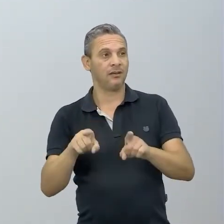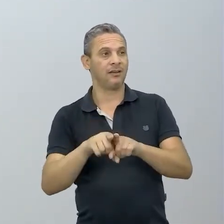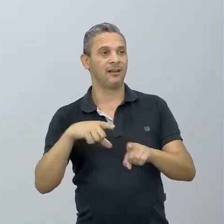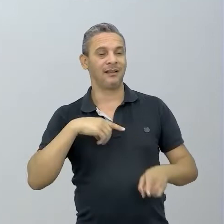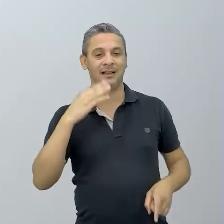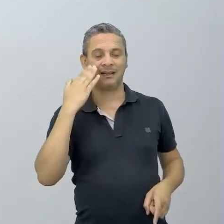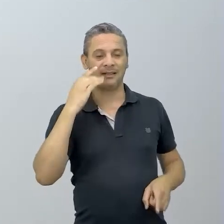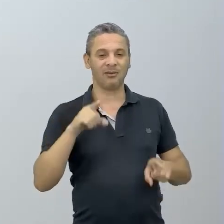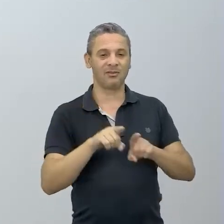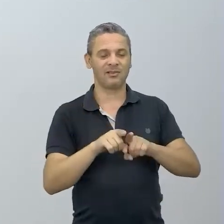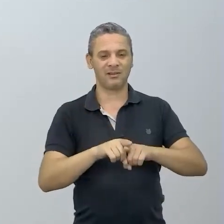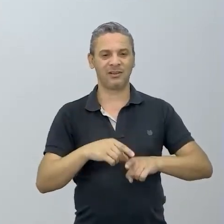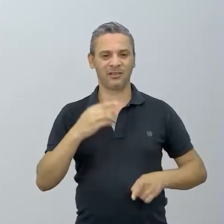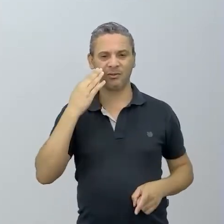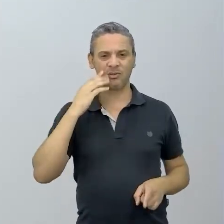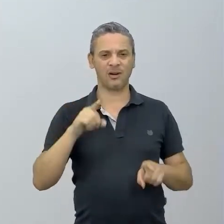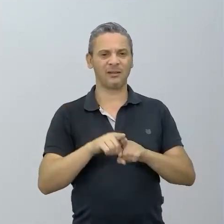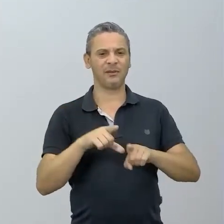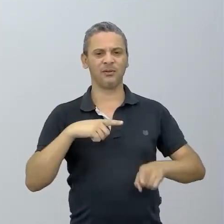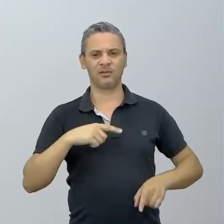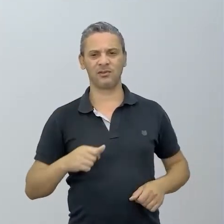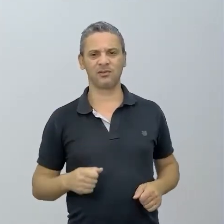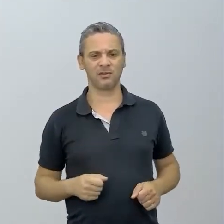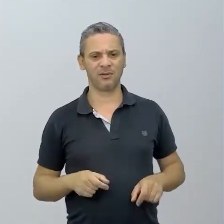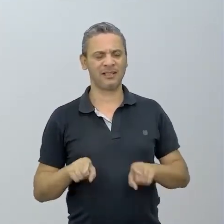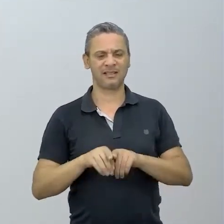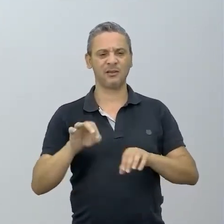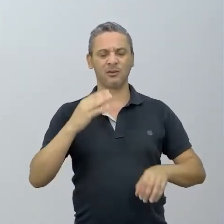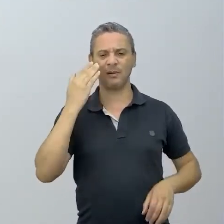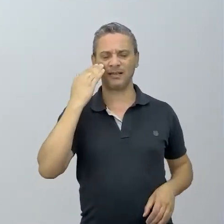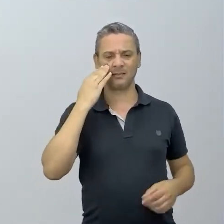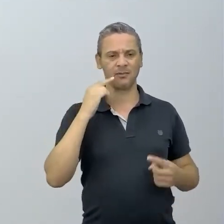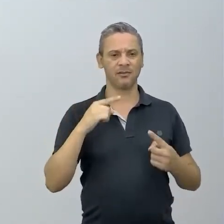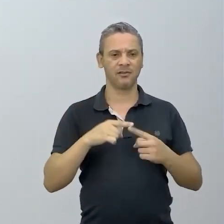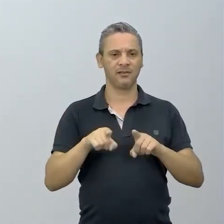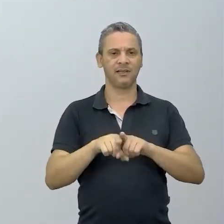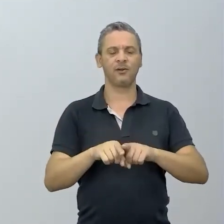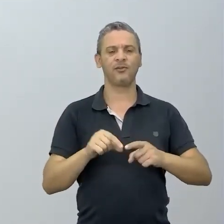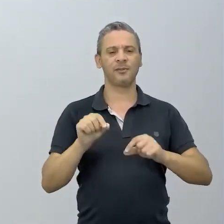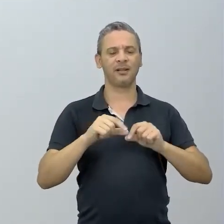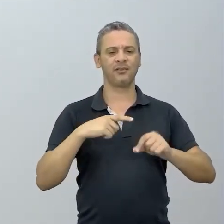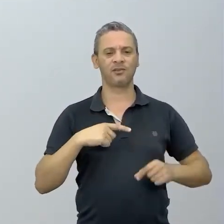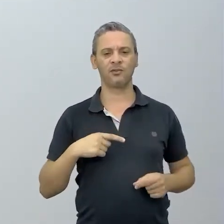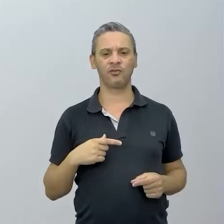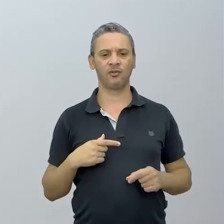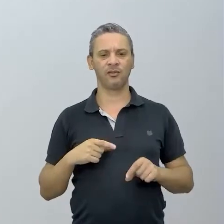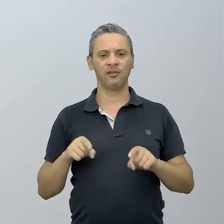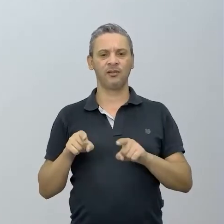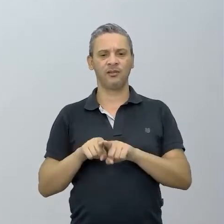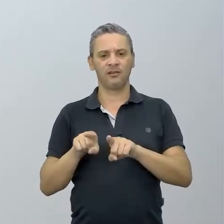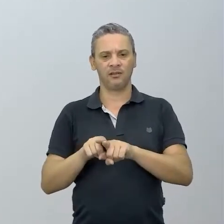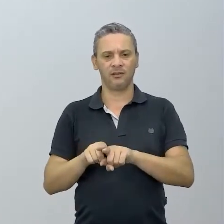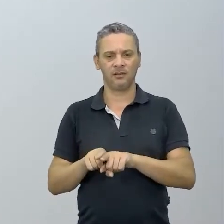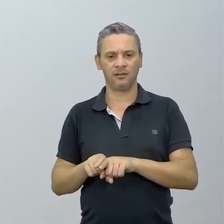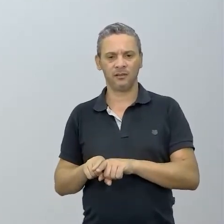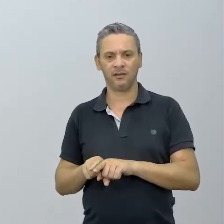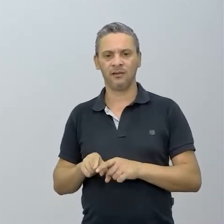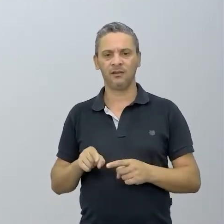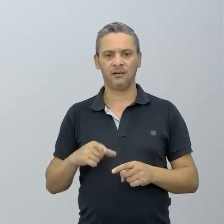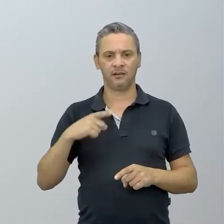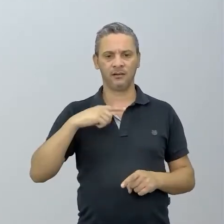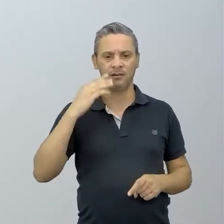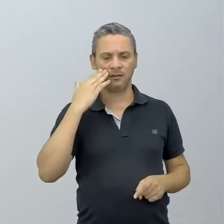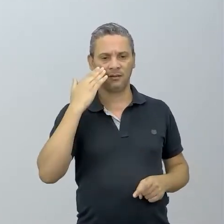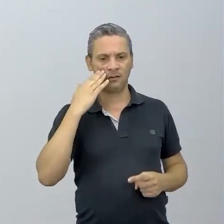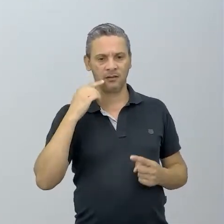gente precisa de equipamentos tecnológicos, a gente já precisa de eletricidade. Então, quanto mais tecnologia a gente está vivendo